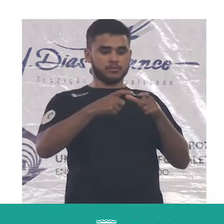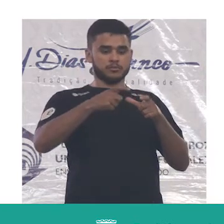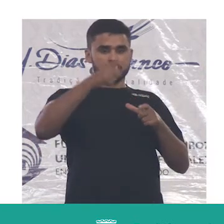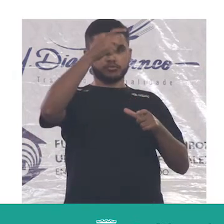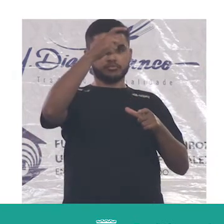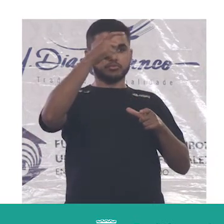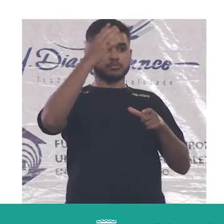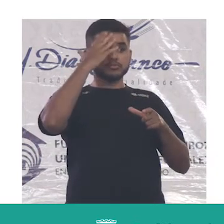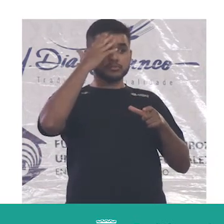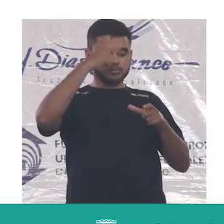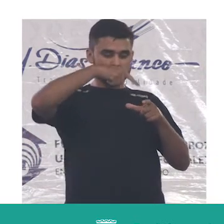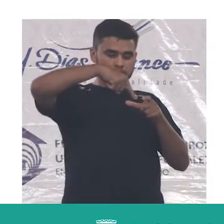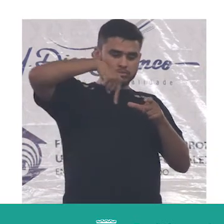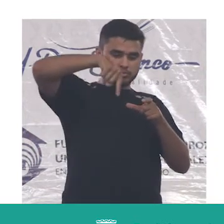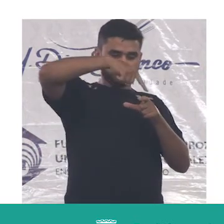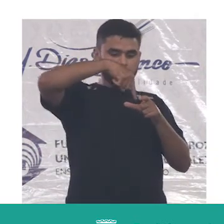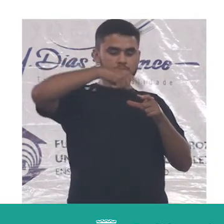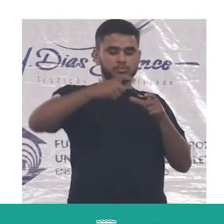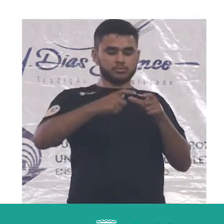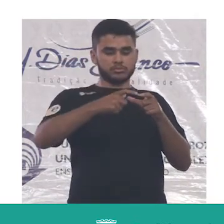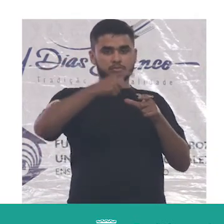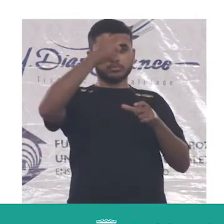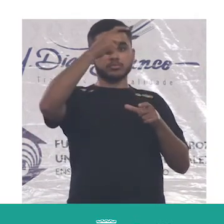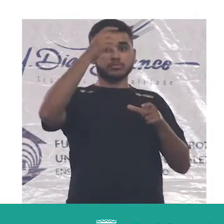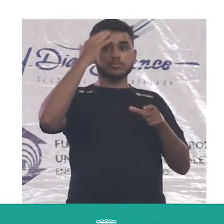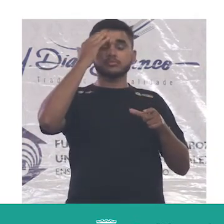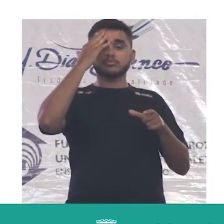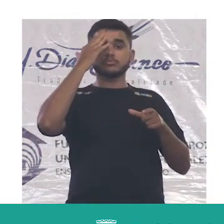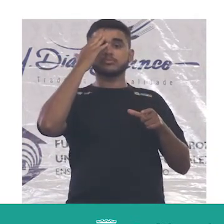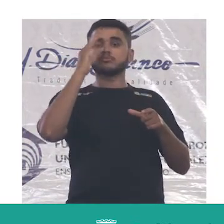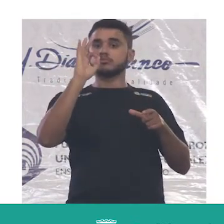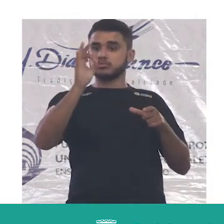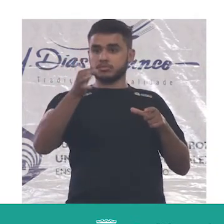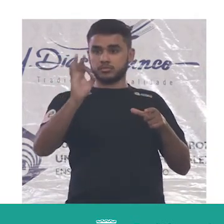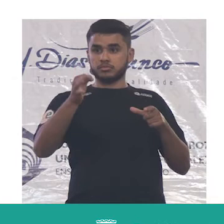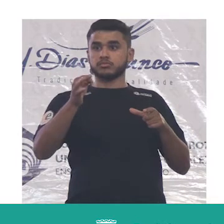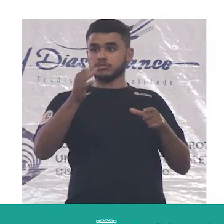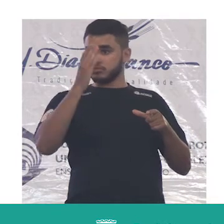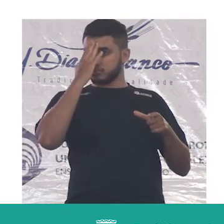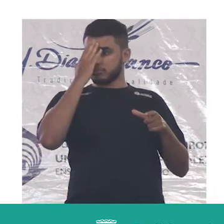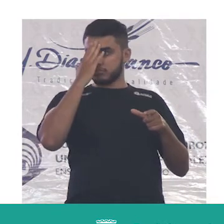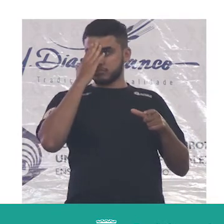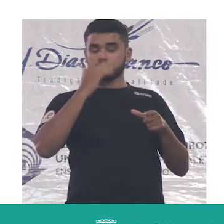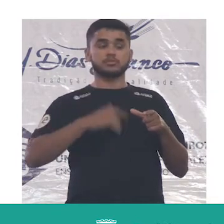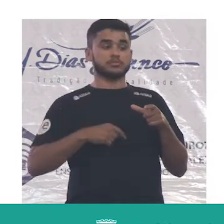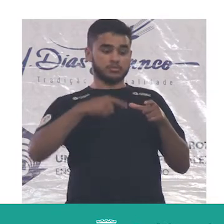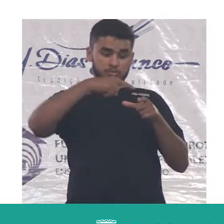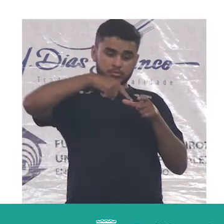ó. Cilindro é um círculo no chão e em pé.